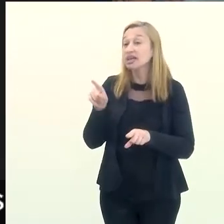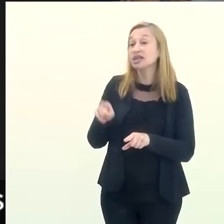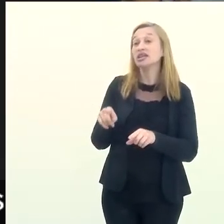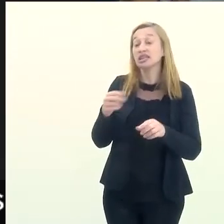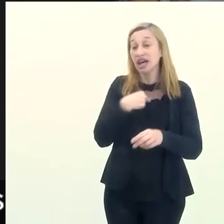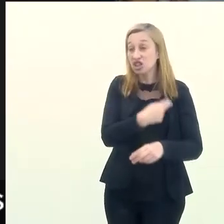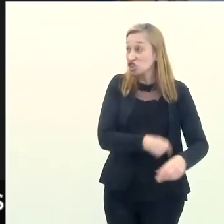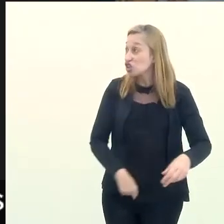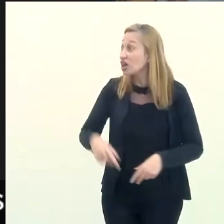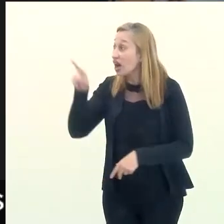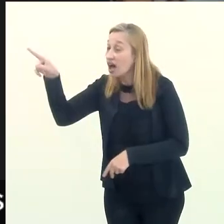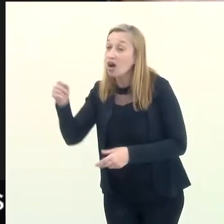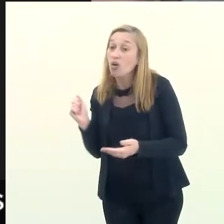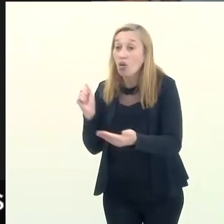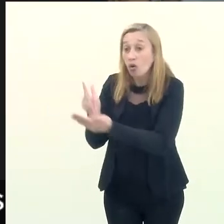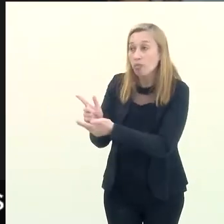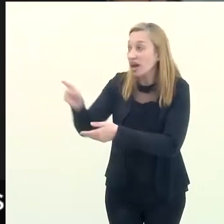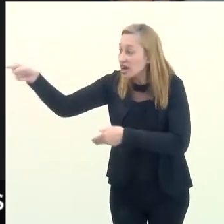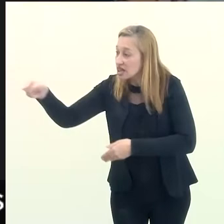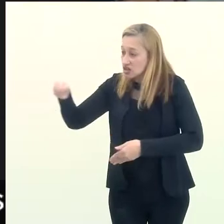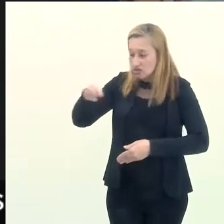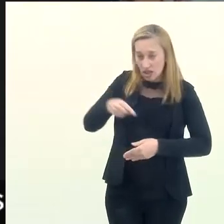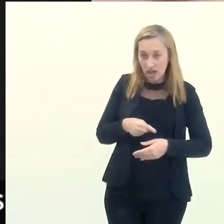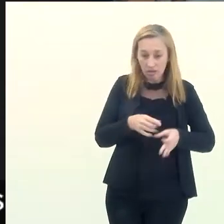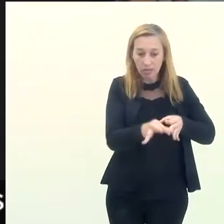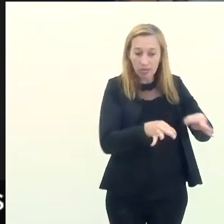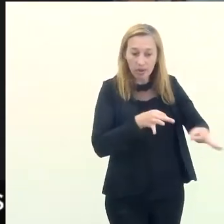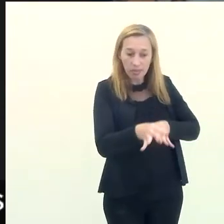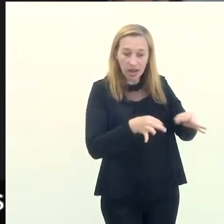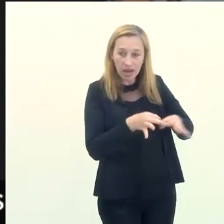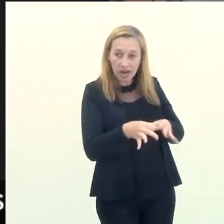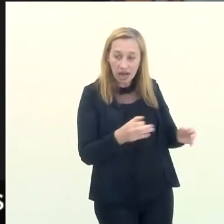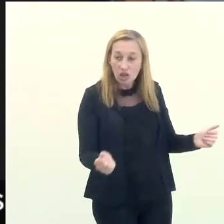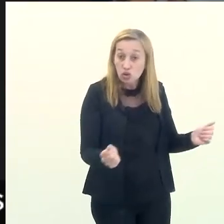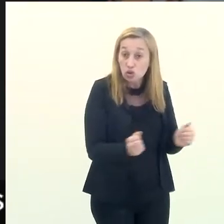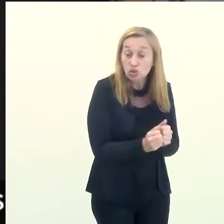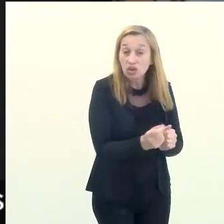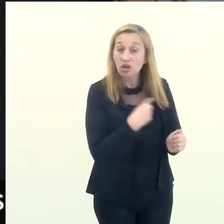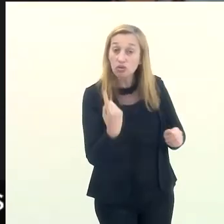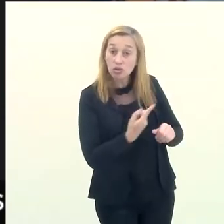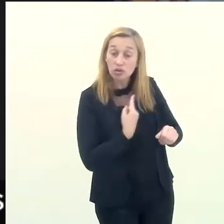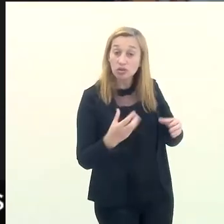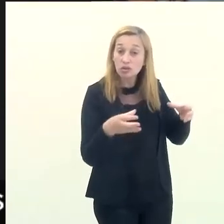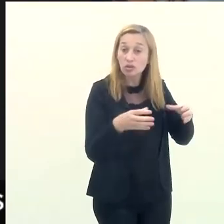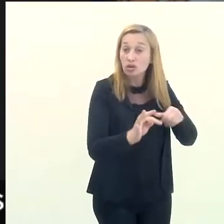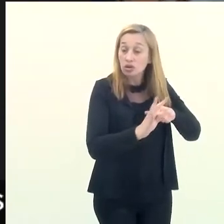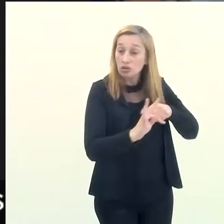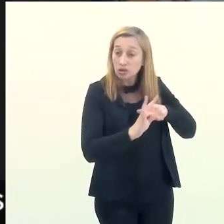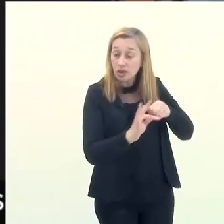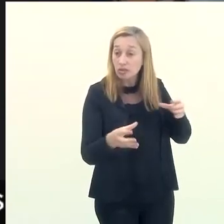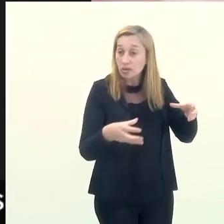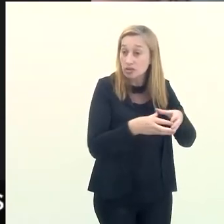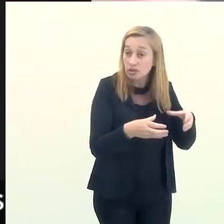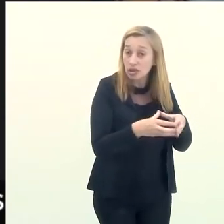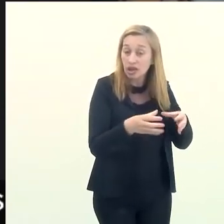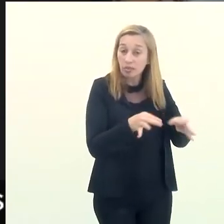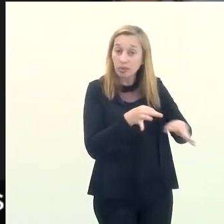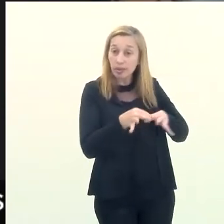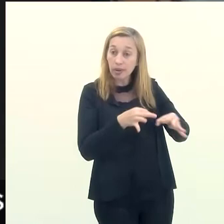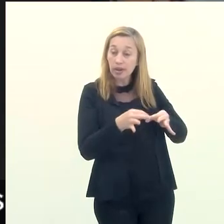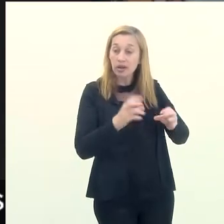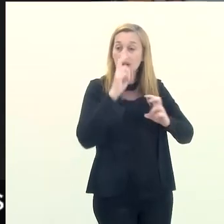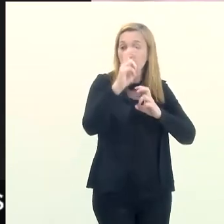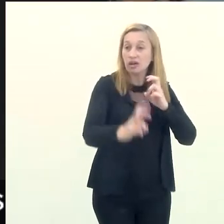lá na China comprar a Roda, e os chineses vieram, juntaram com a nossa equipe local e montaram a